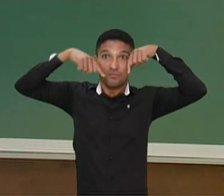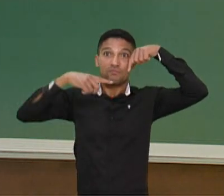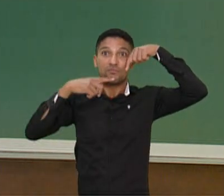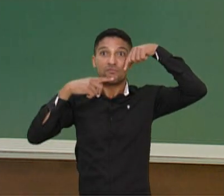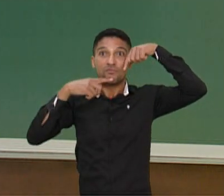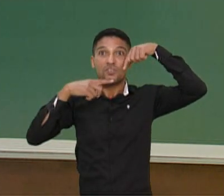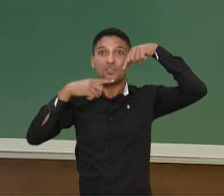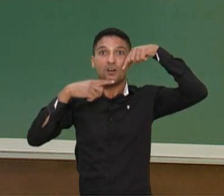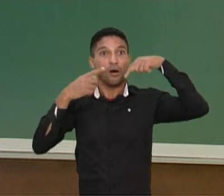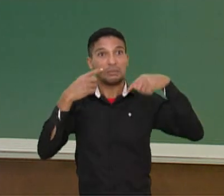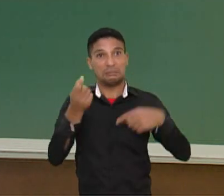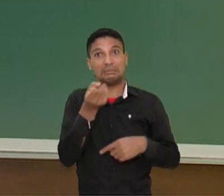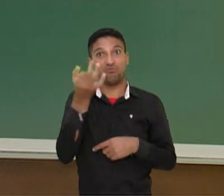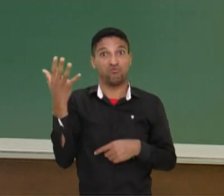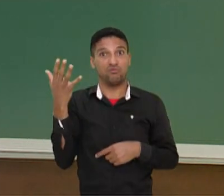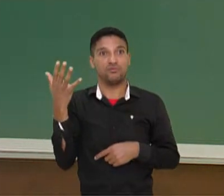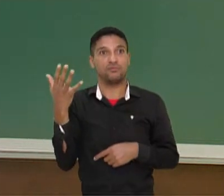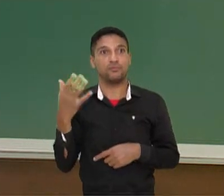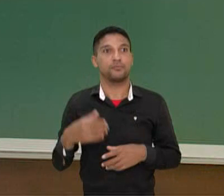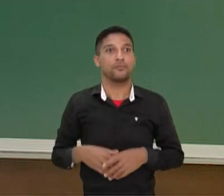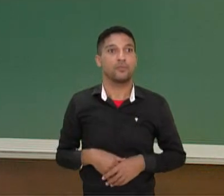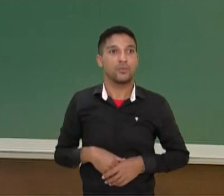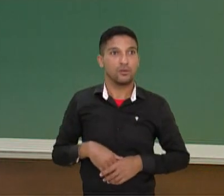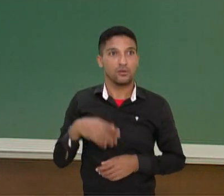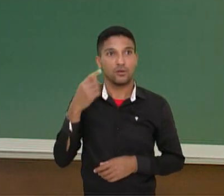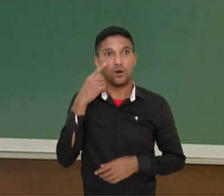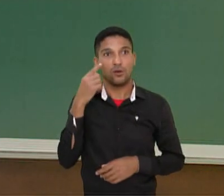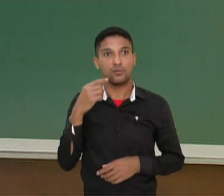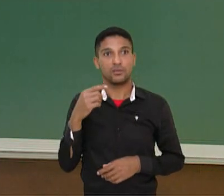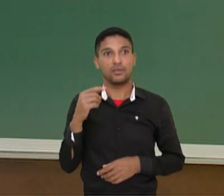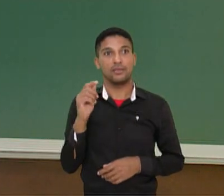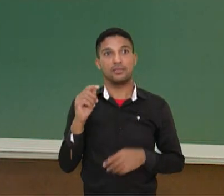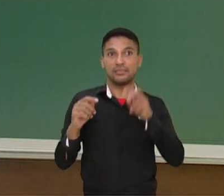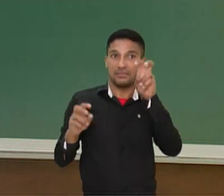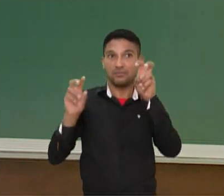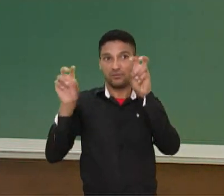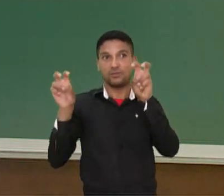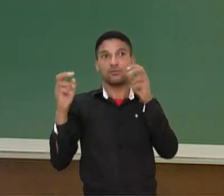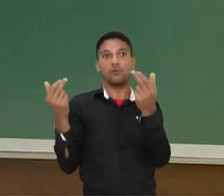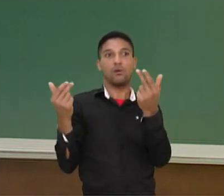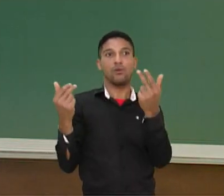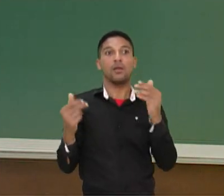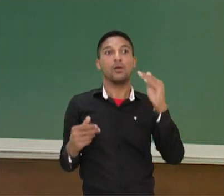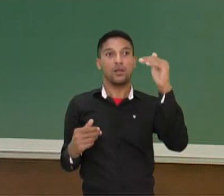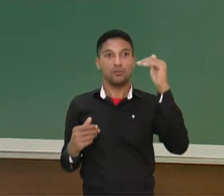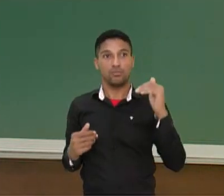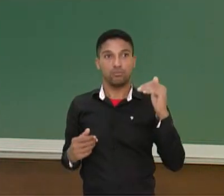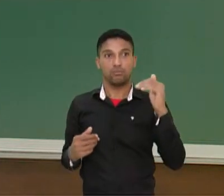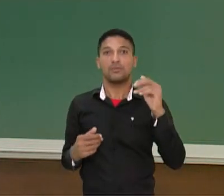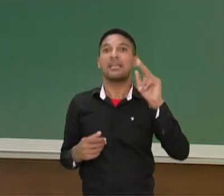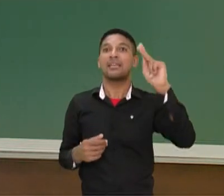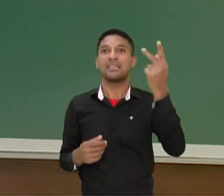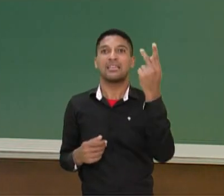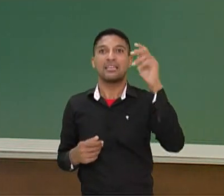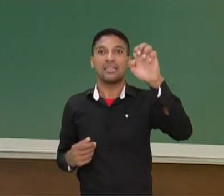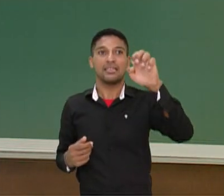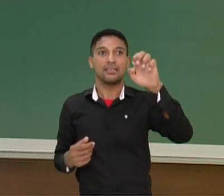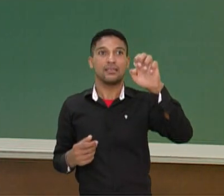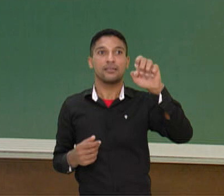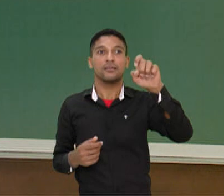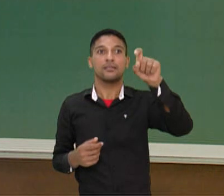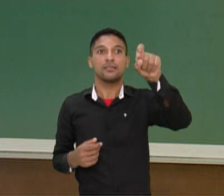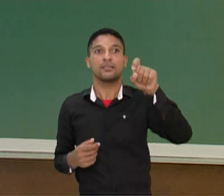que diagonal. Nesse aqui é igual. E nesse aqui é maior. Então, existe